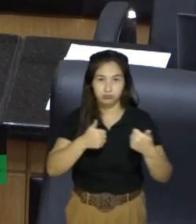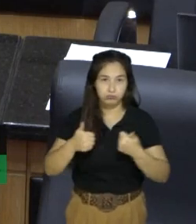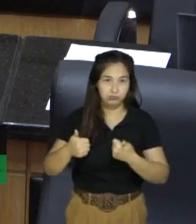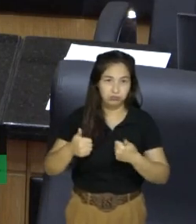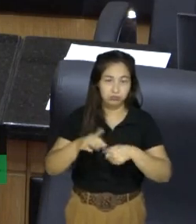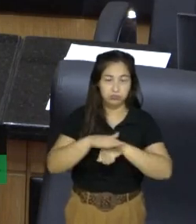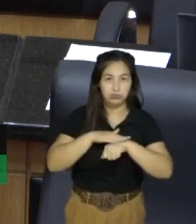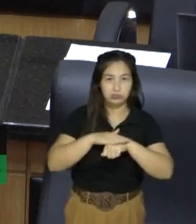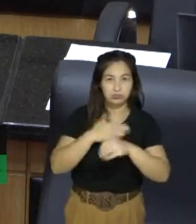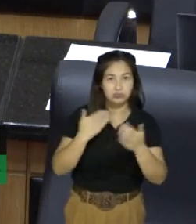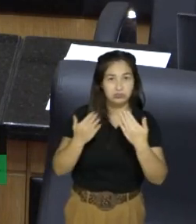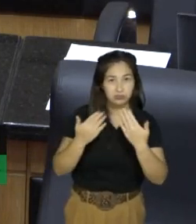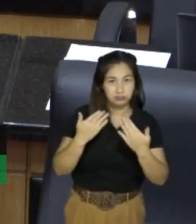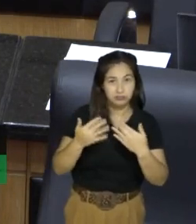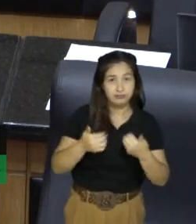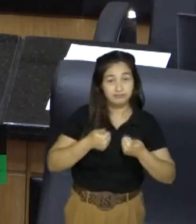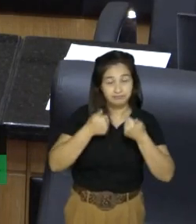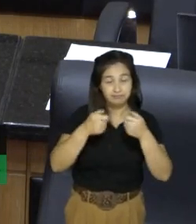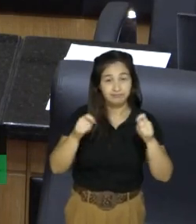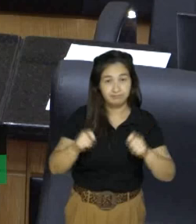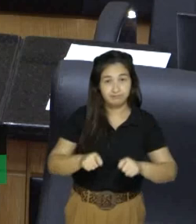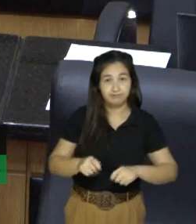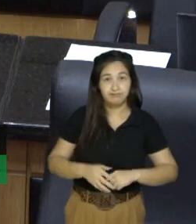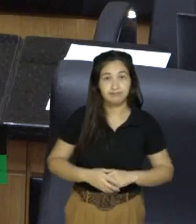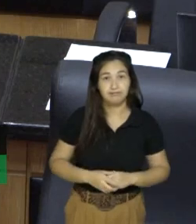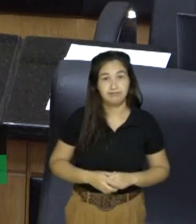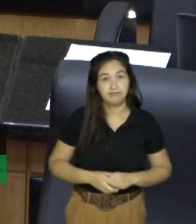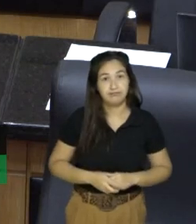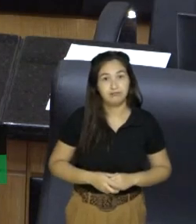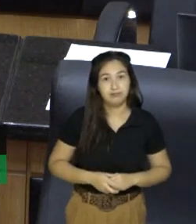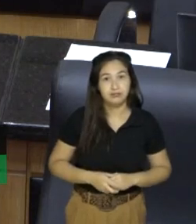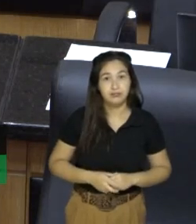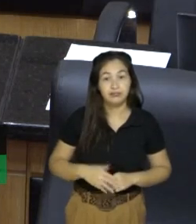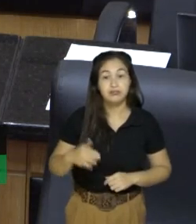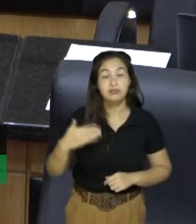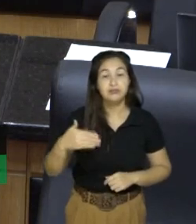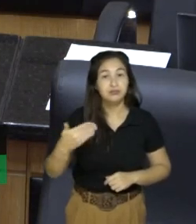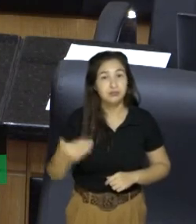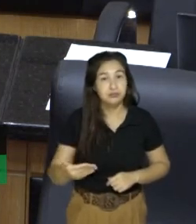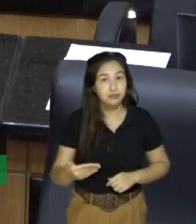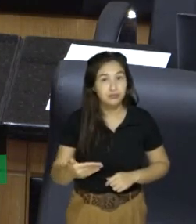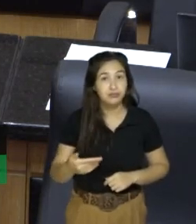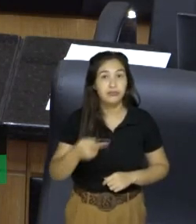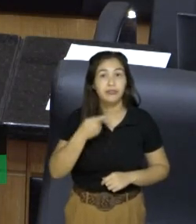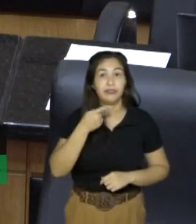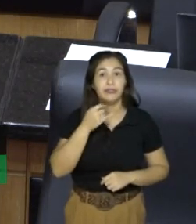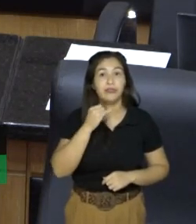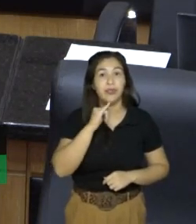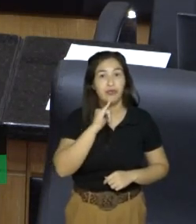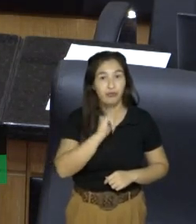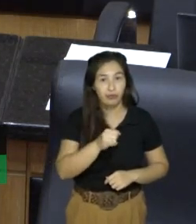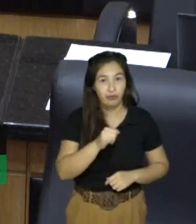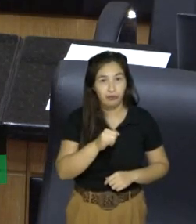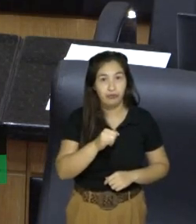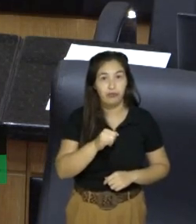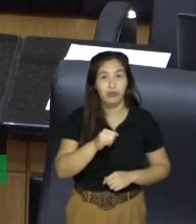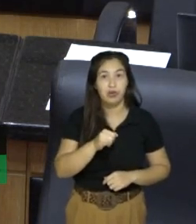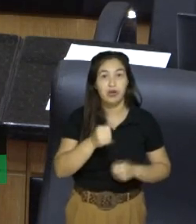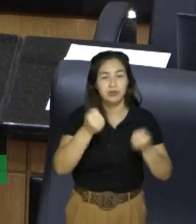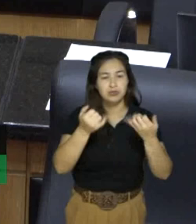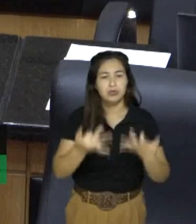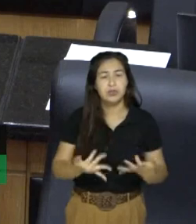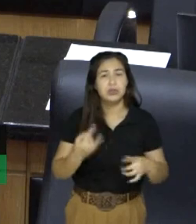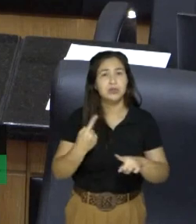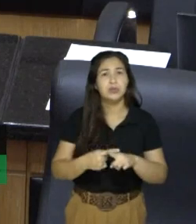que é a melhor coisa que pode acontecer na sequência mas mais à frente eu vou fazer um comentário e vou trazer também uma explicação do porquê